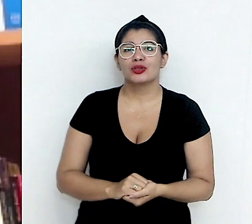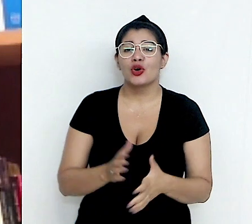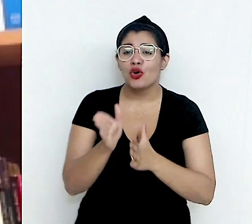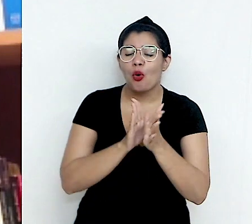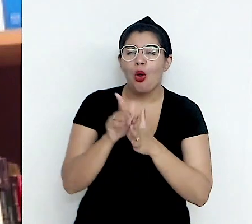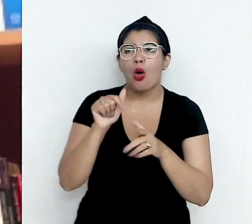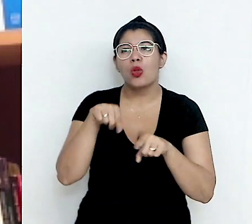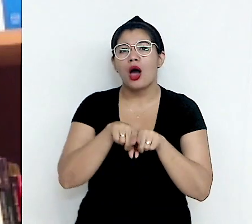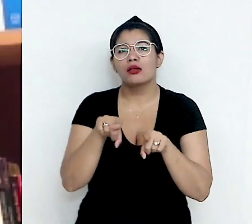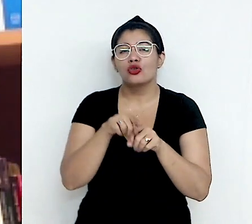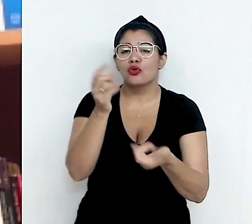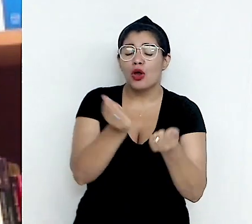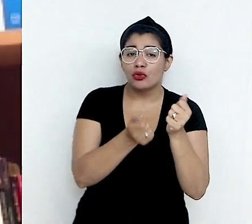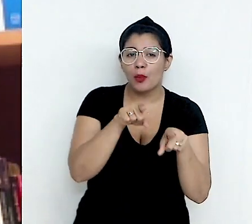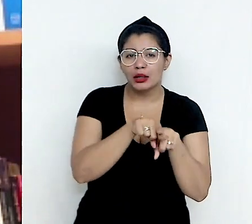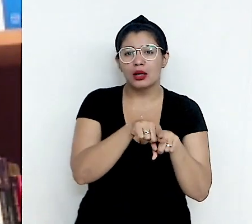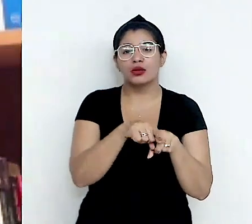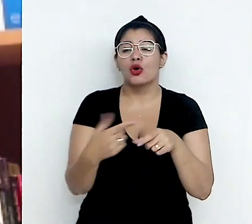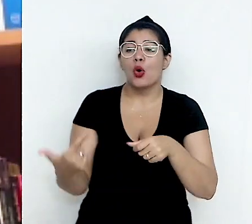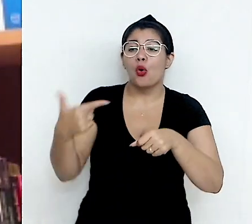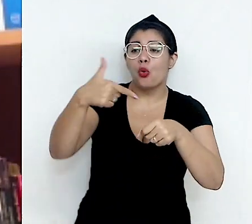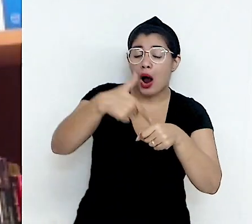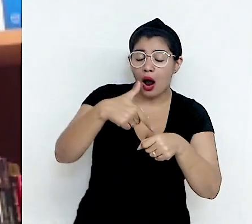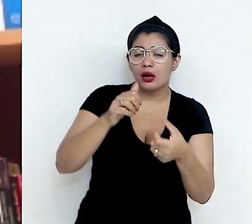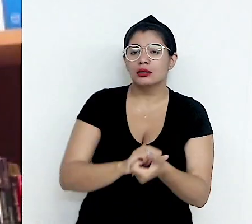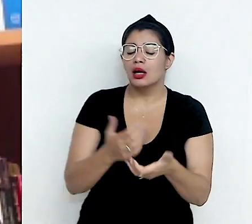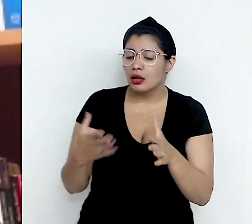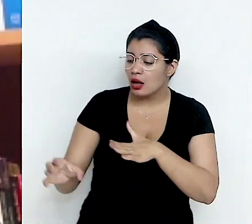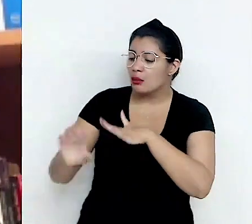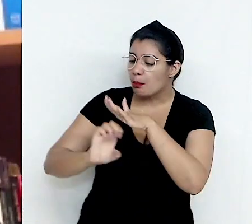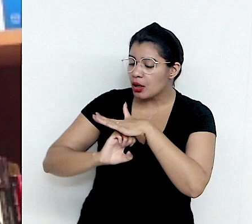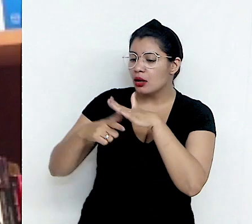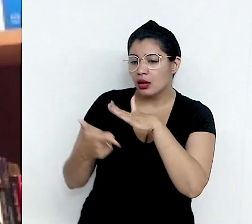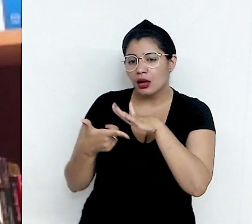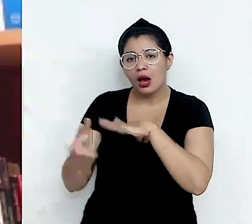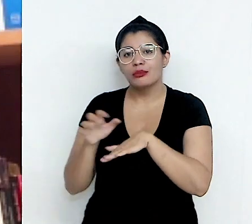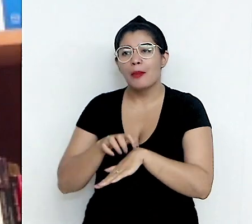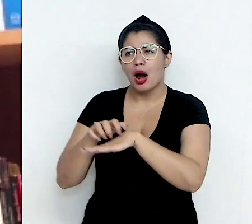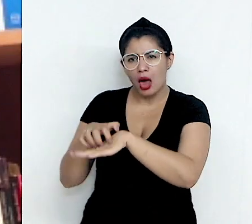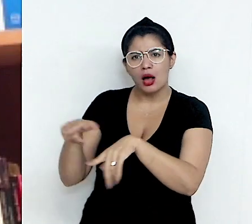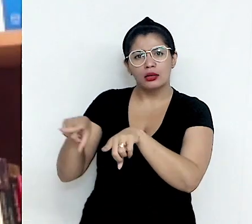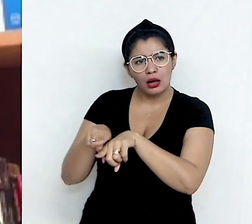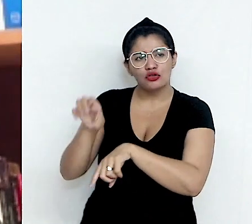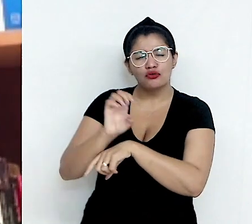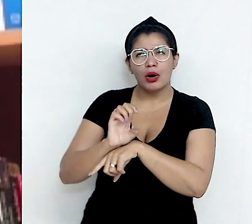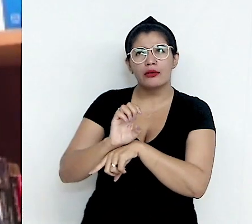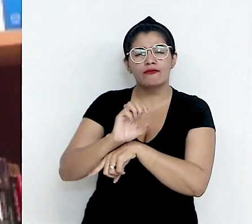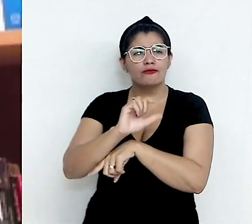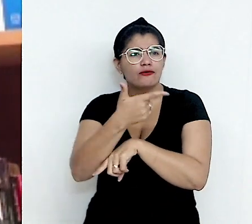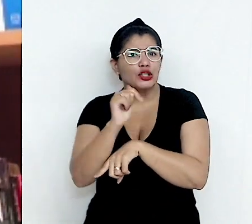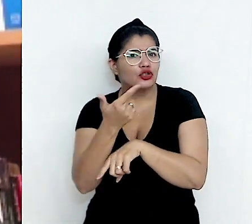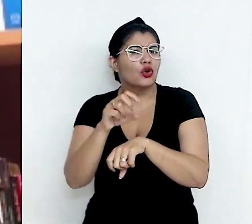goodies Corolla Cross híbrido etanol elétrico que a empresa poderia suportar planeja exportar para